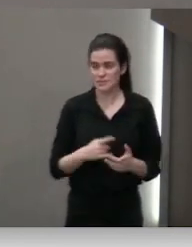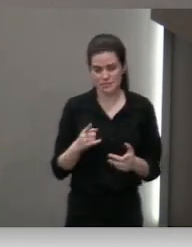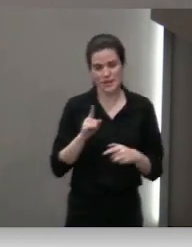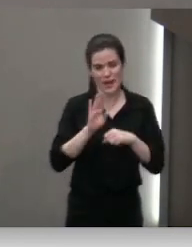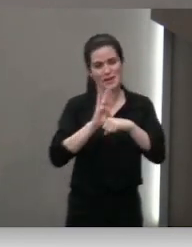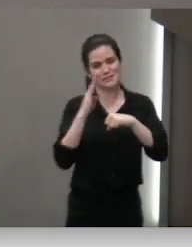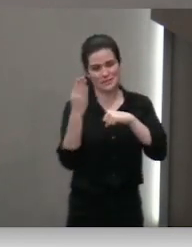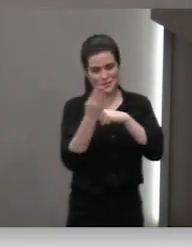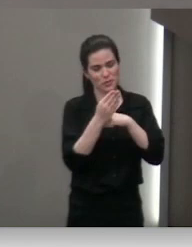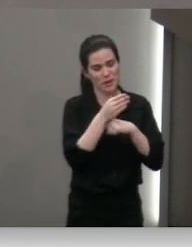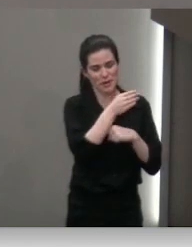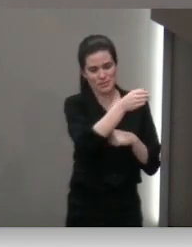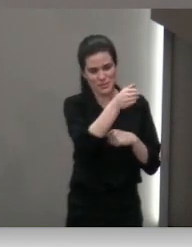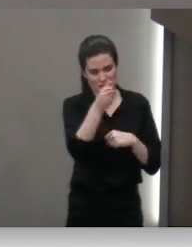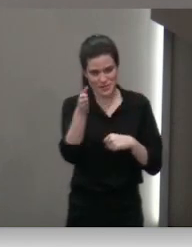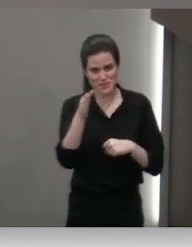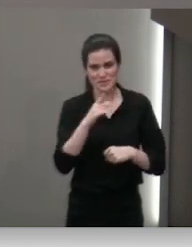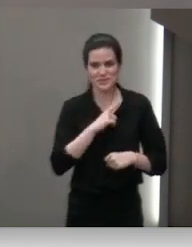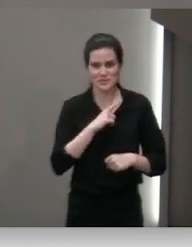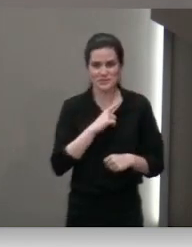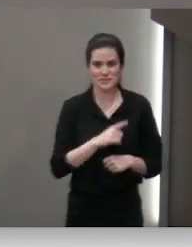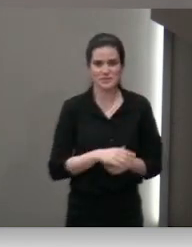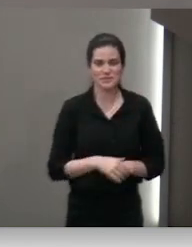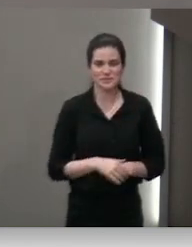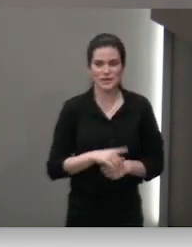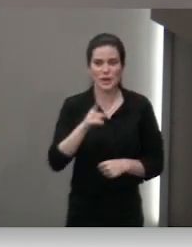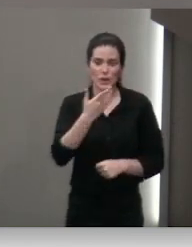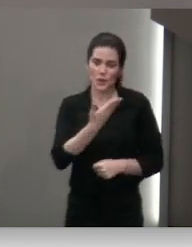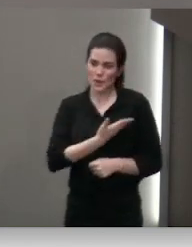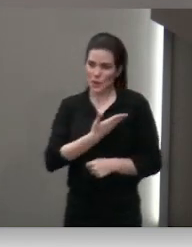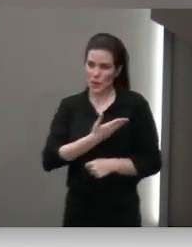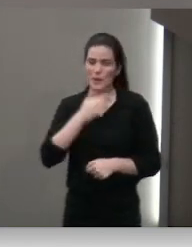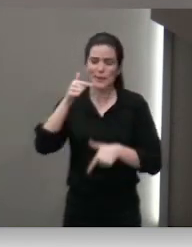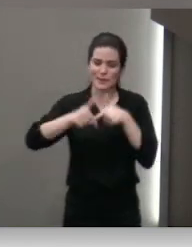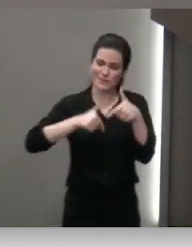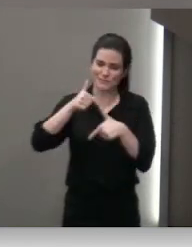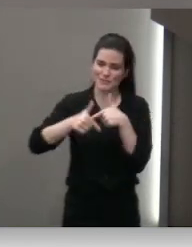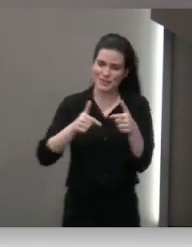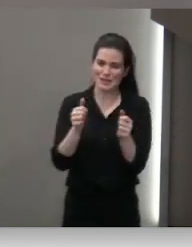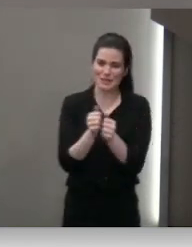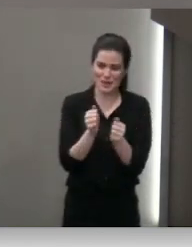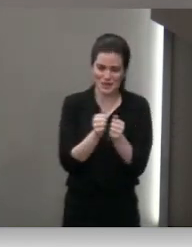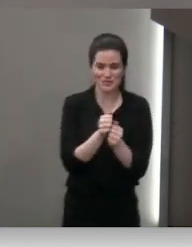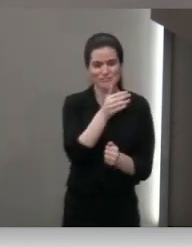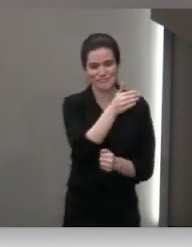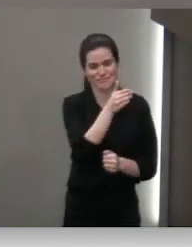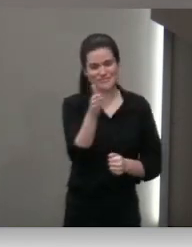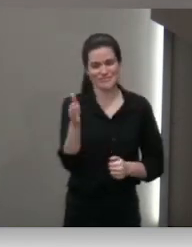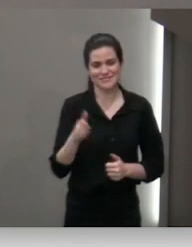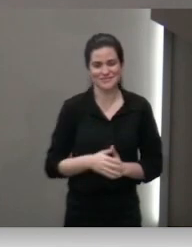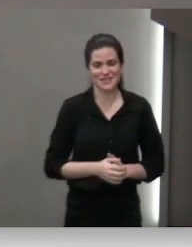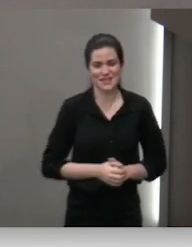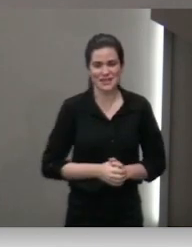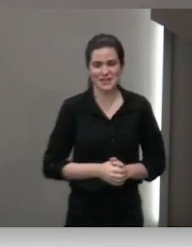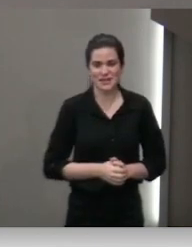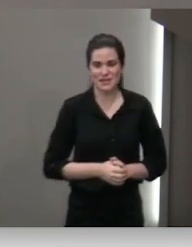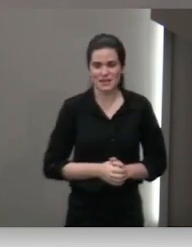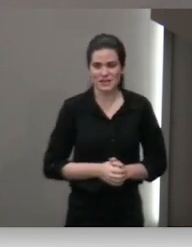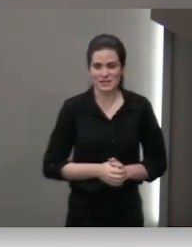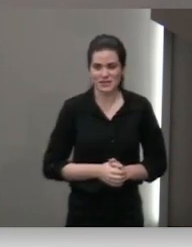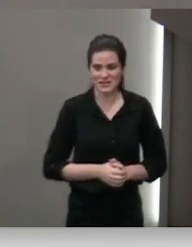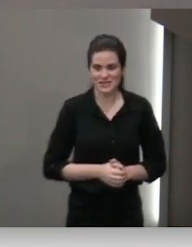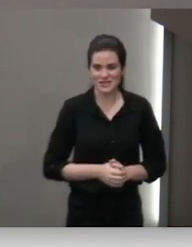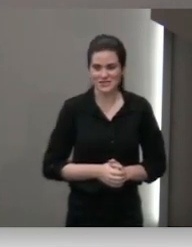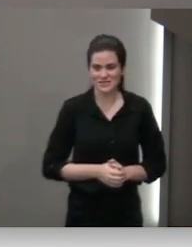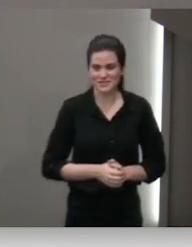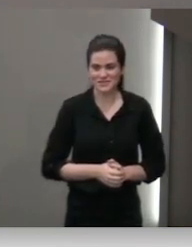vilas, nos bairros, que hoje não tem mais, né? O nosso amigo sargento trabalhou nessas, Guarita, querendo dizer Guarita, mas foi através do